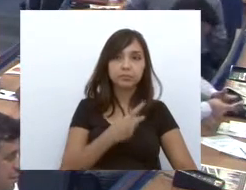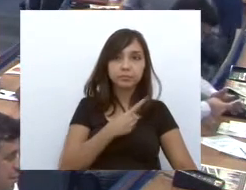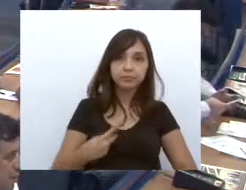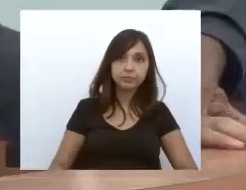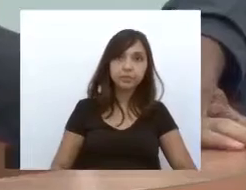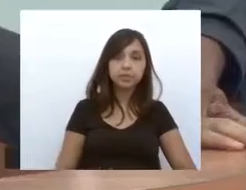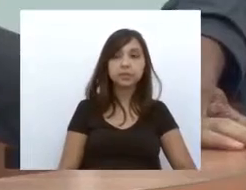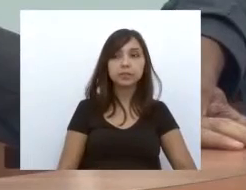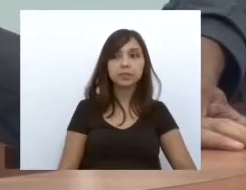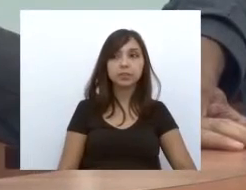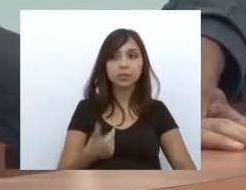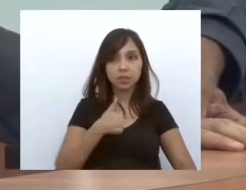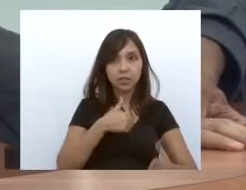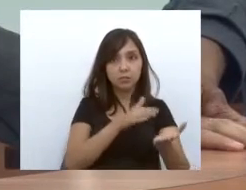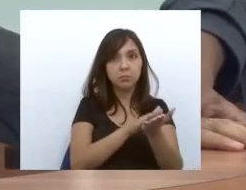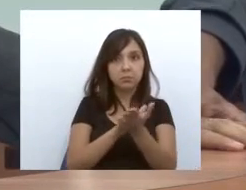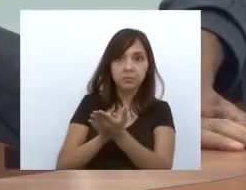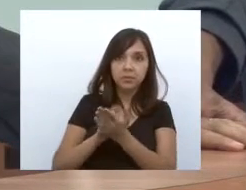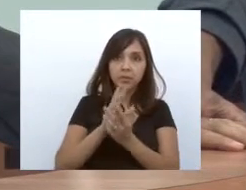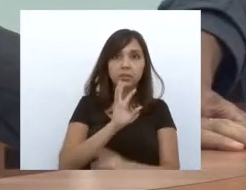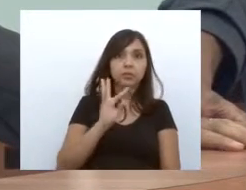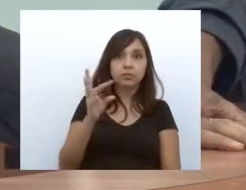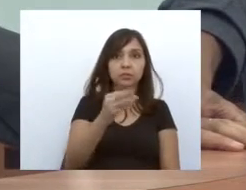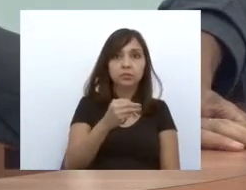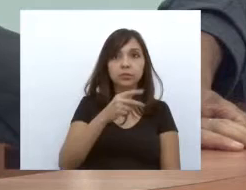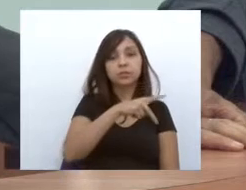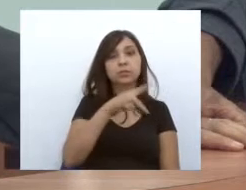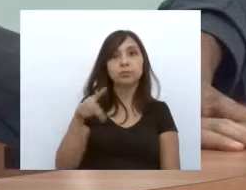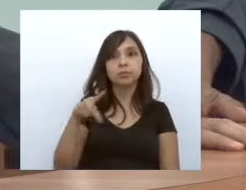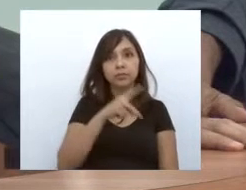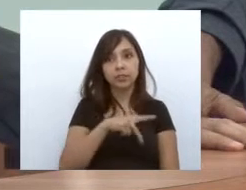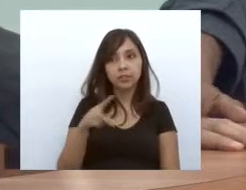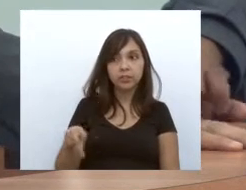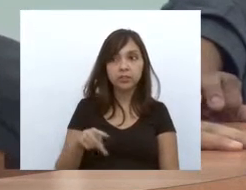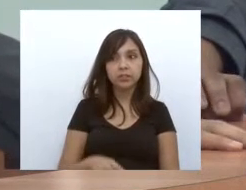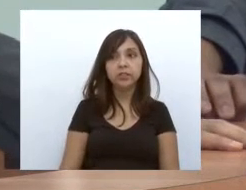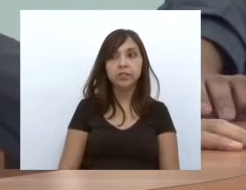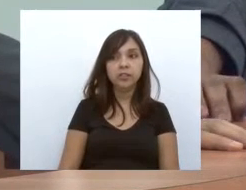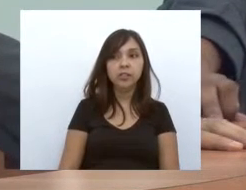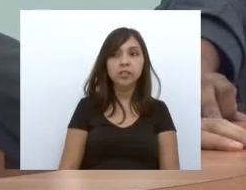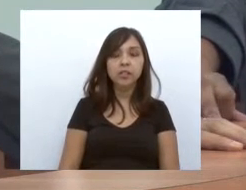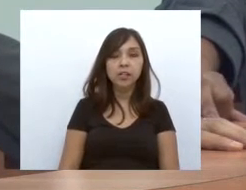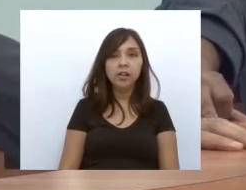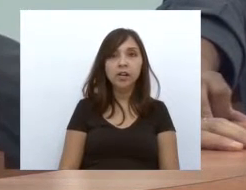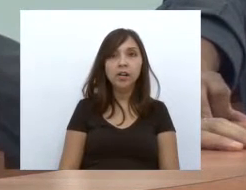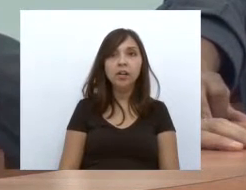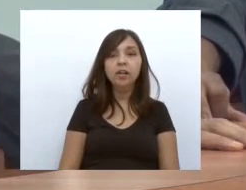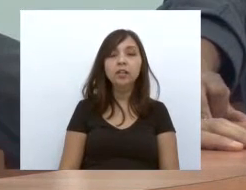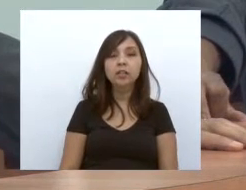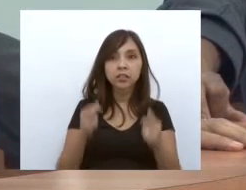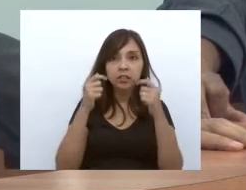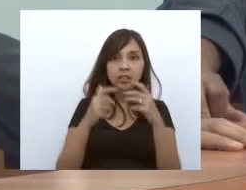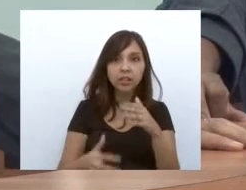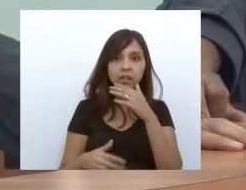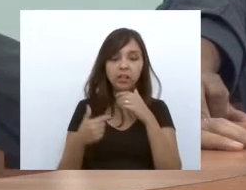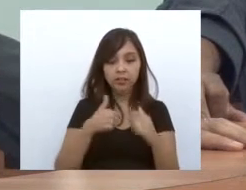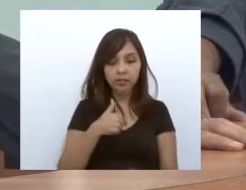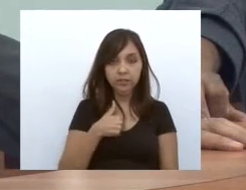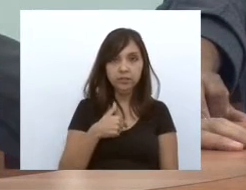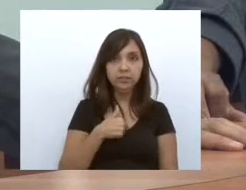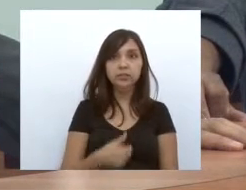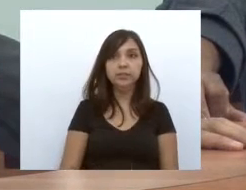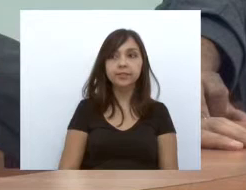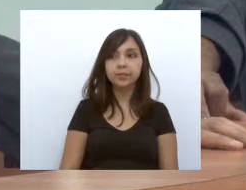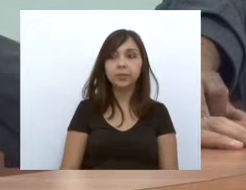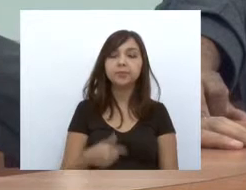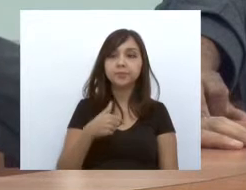presidente, eu saúdo todos os professores aqui presentes, em nome de todos os professores do nosso país, e dizer que este vereador, o